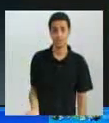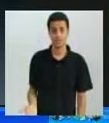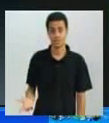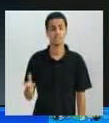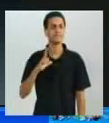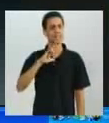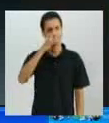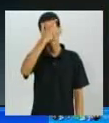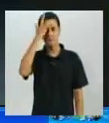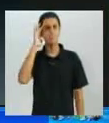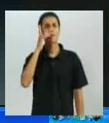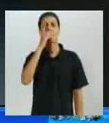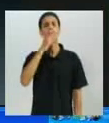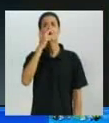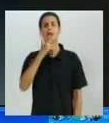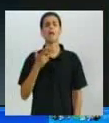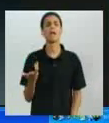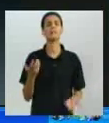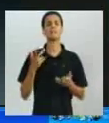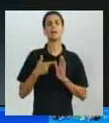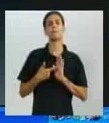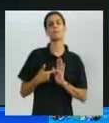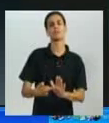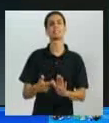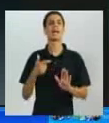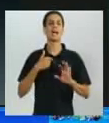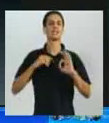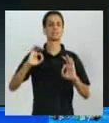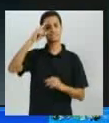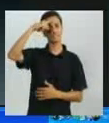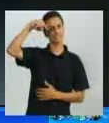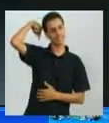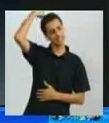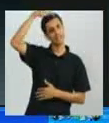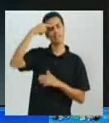política querendo dar uma de noviça rebelde.